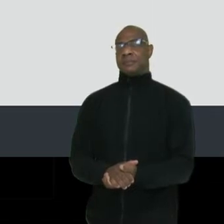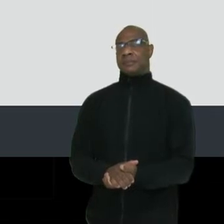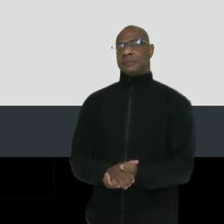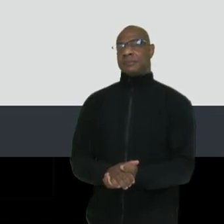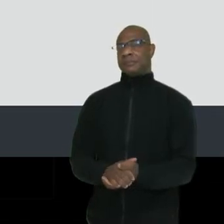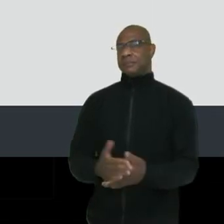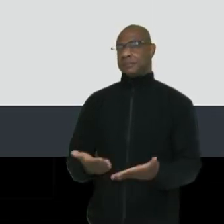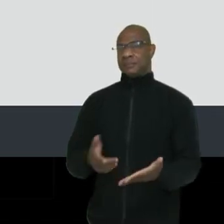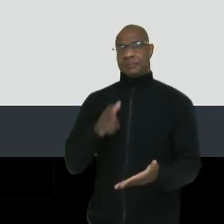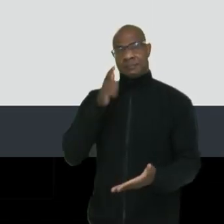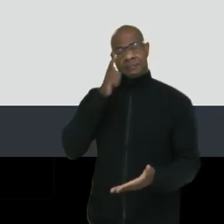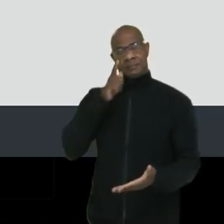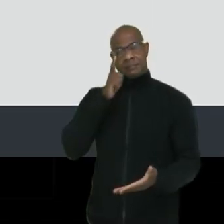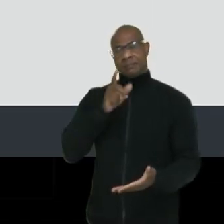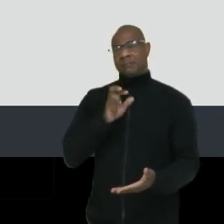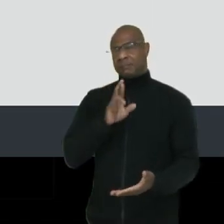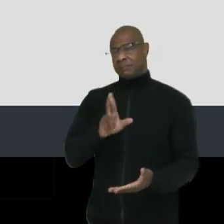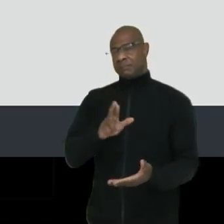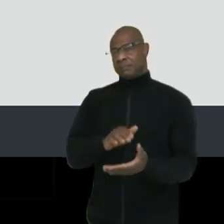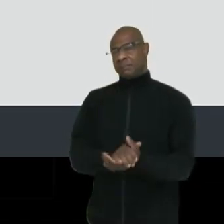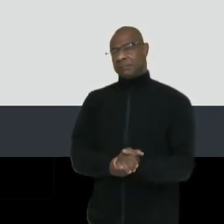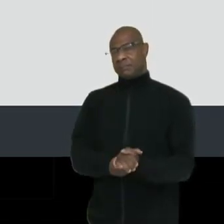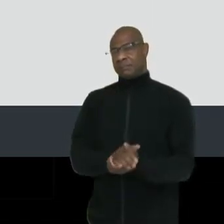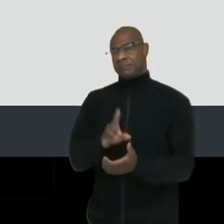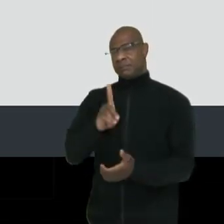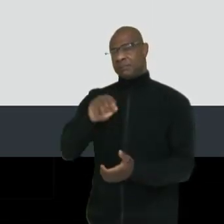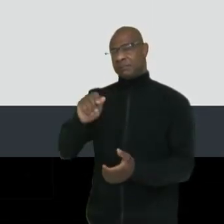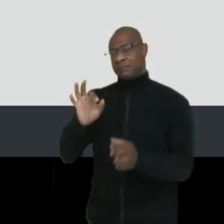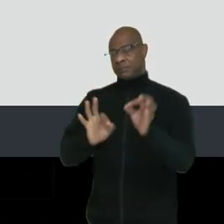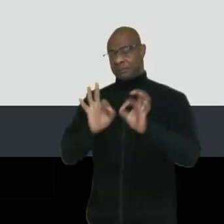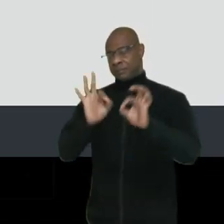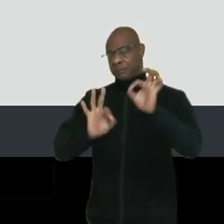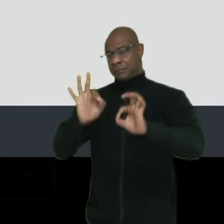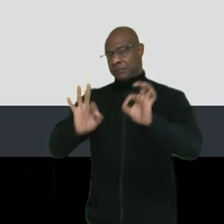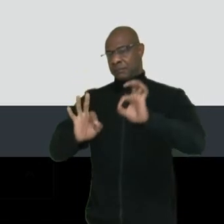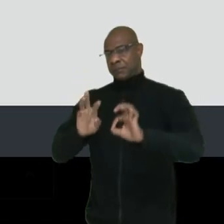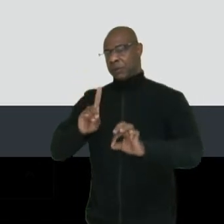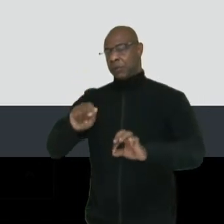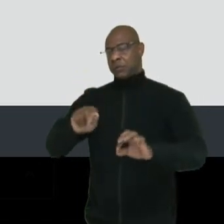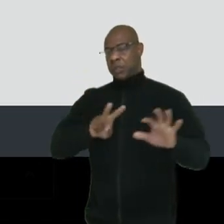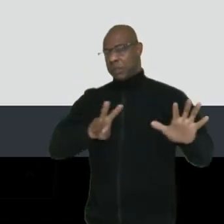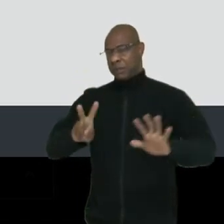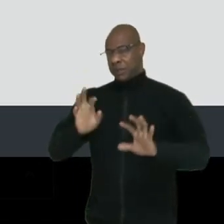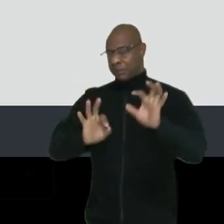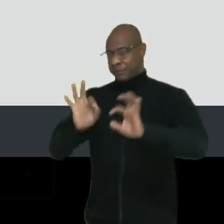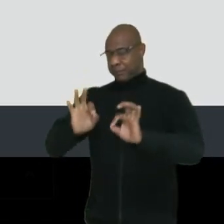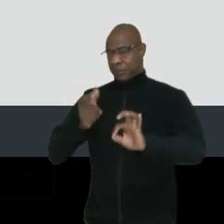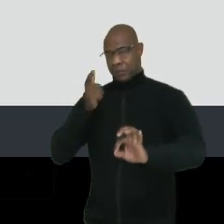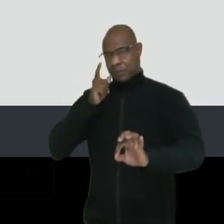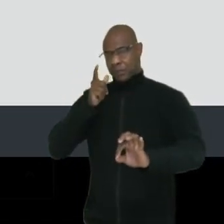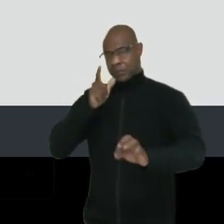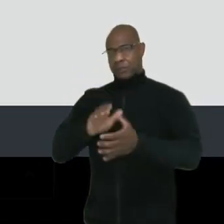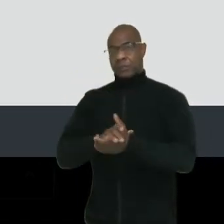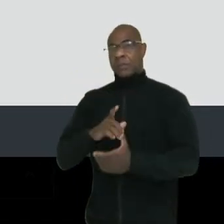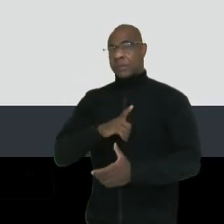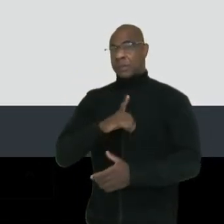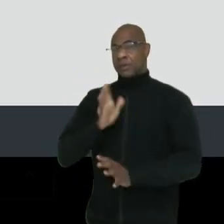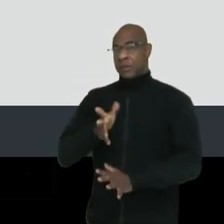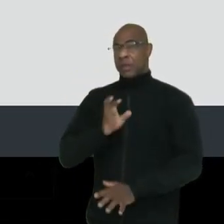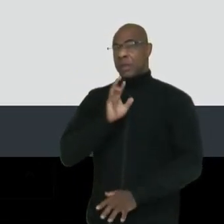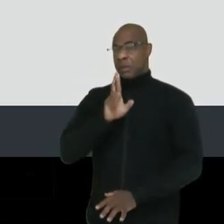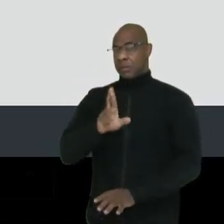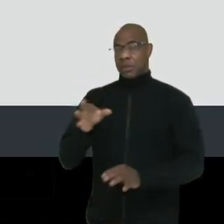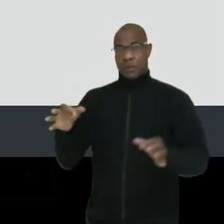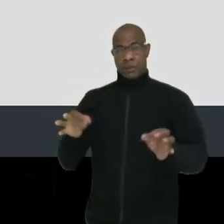Ok, conseguiram responder? Conseguiram colocar os dias da semana em ordem? Bom, vocês estão aqui com a resposta dos dias